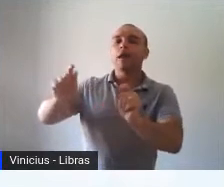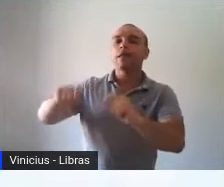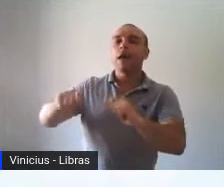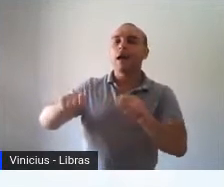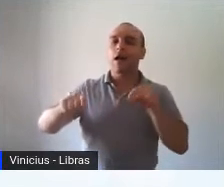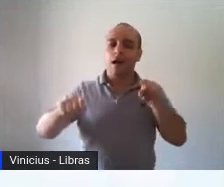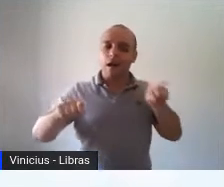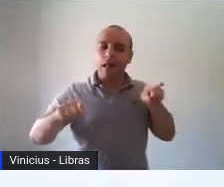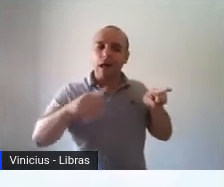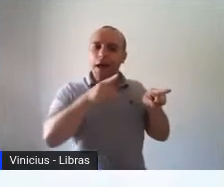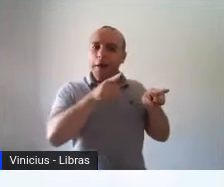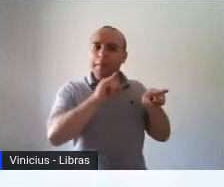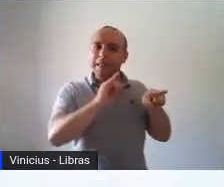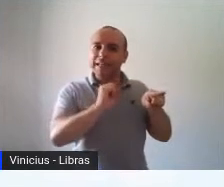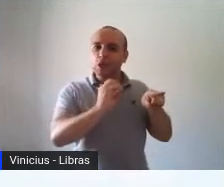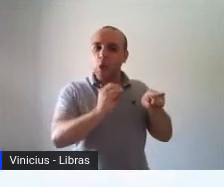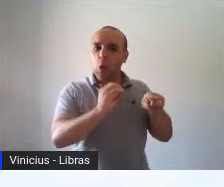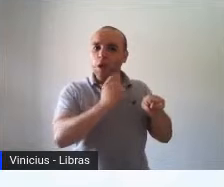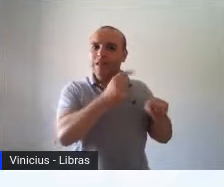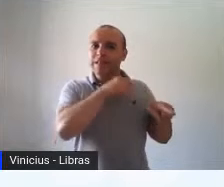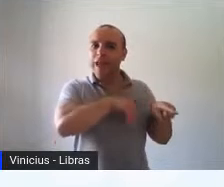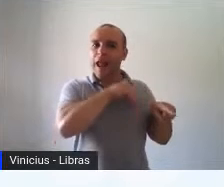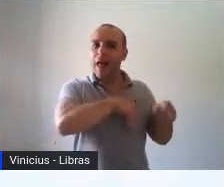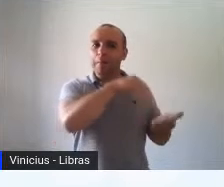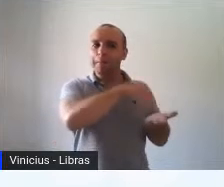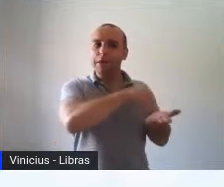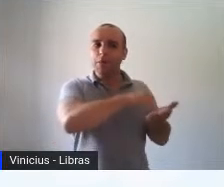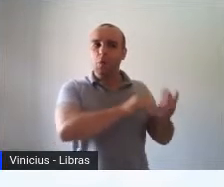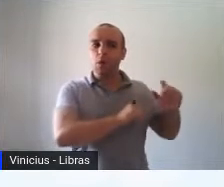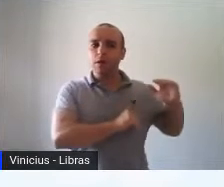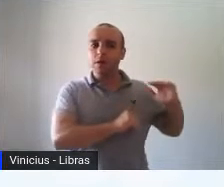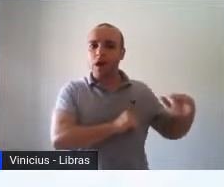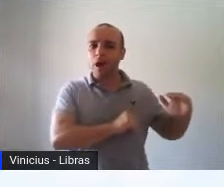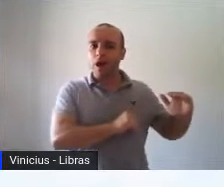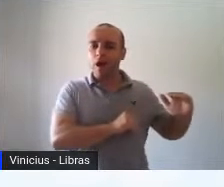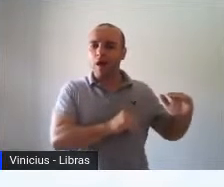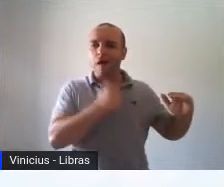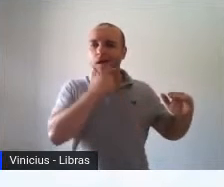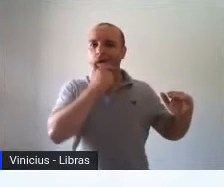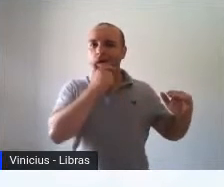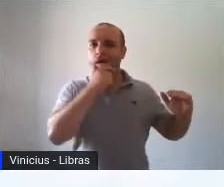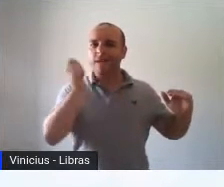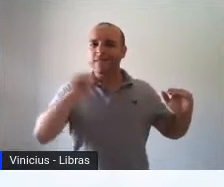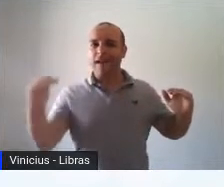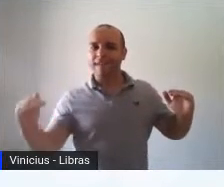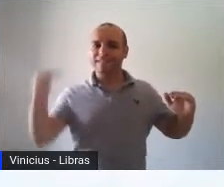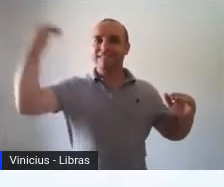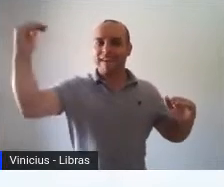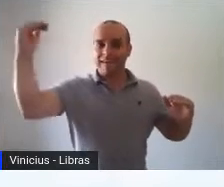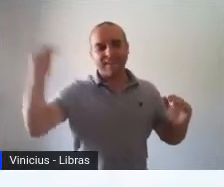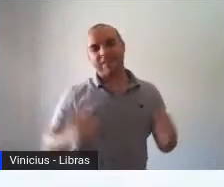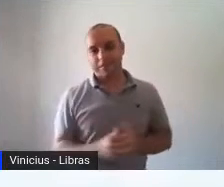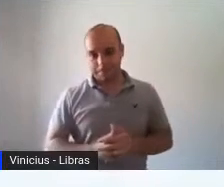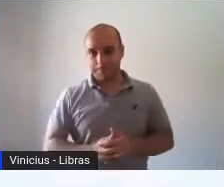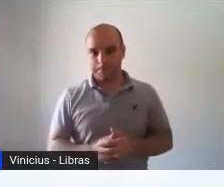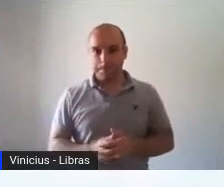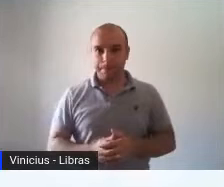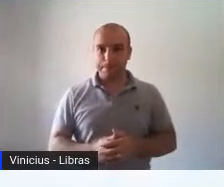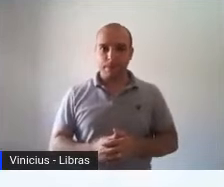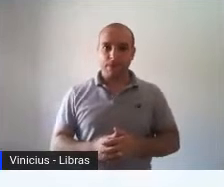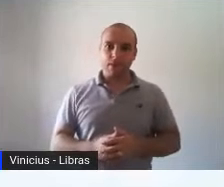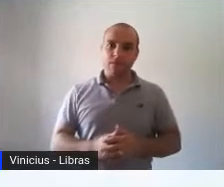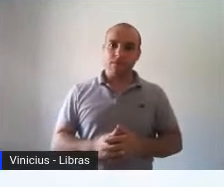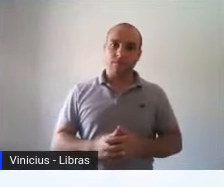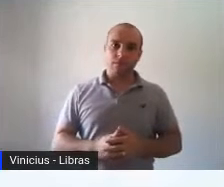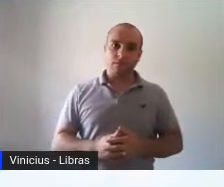do piso regional, porque é, uma certa forma, incoerente como você pode, uma categoria que não tem representação sindical, ter um